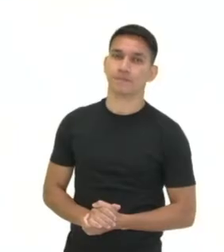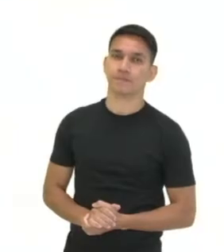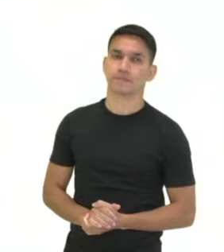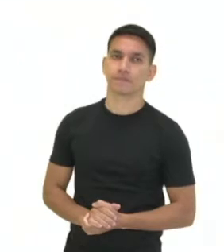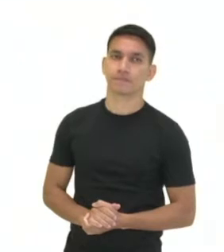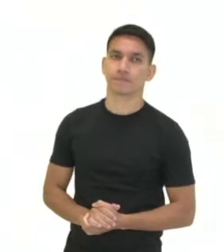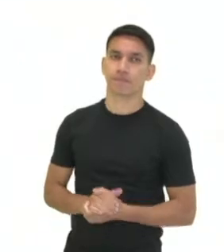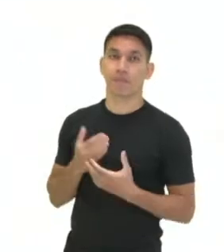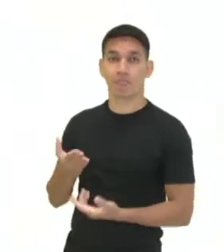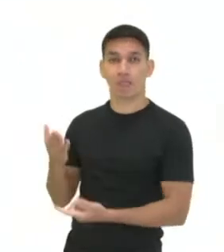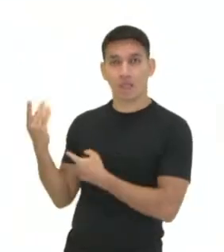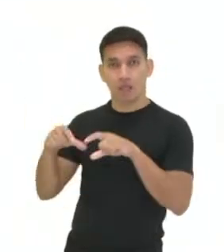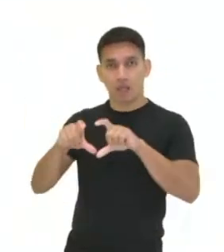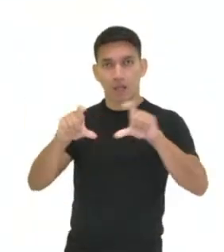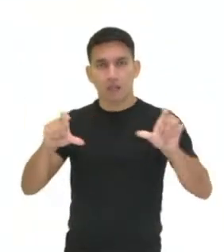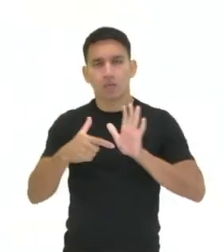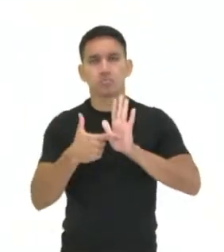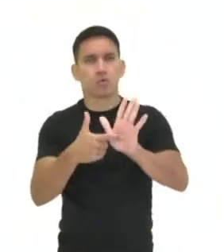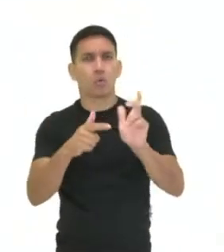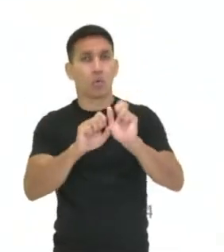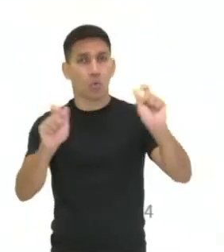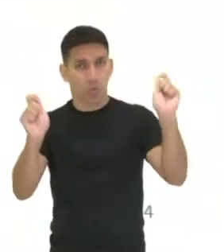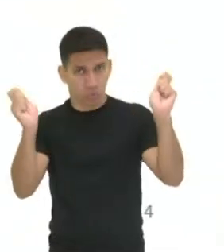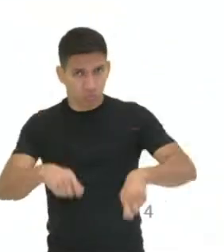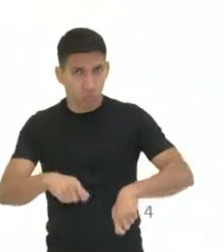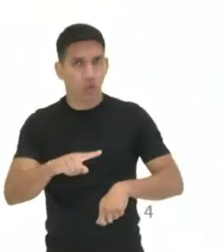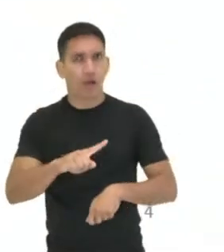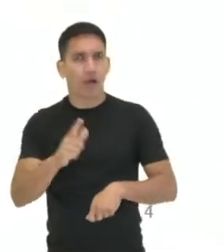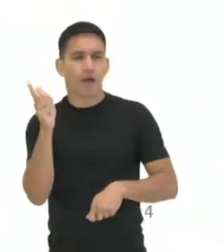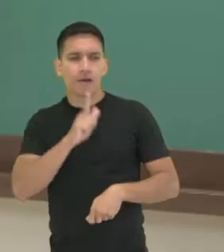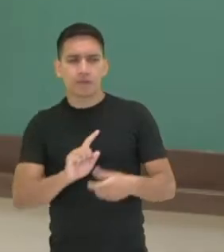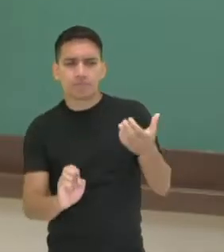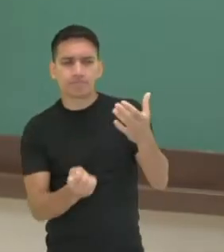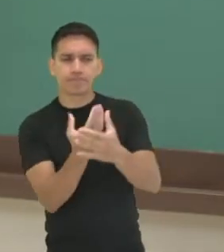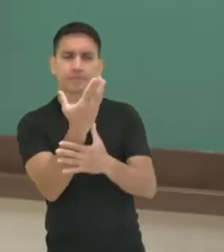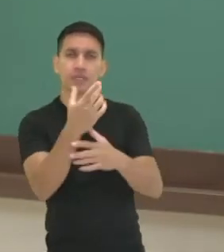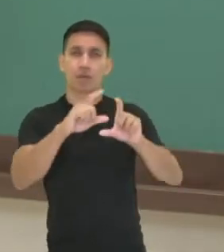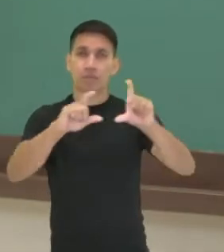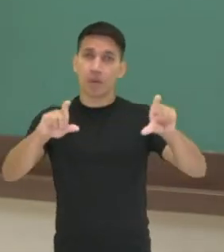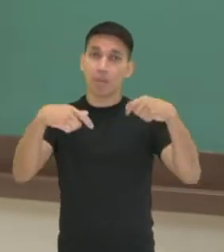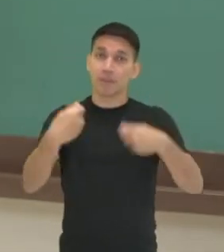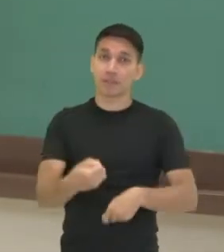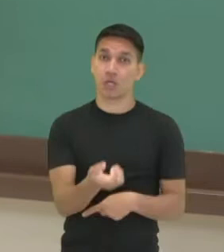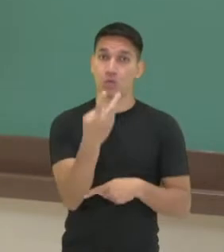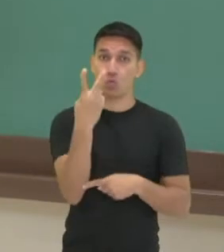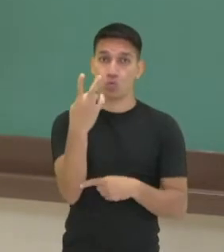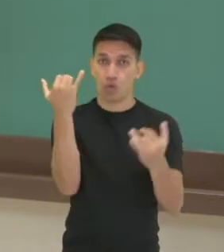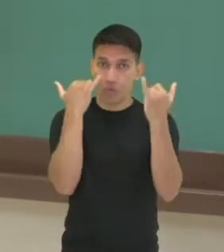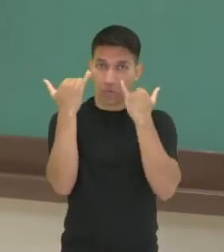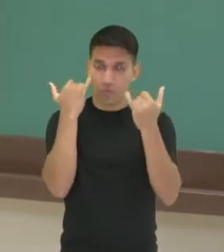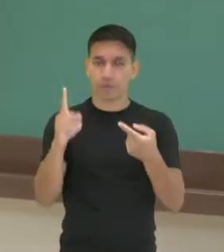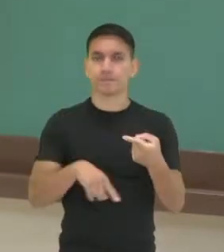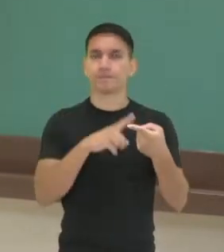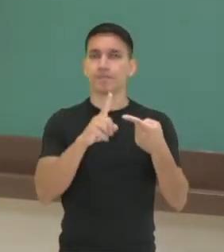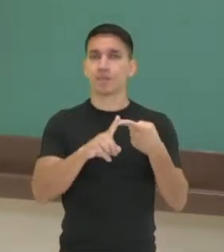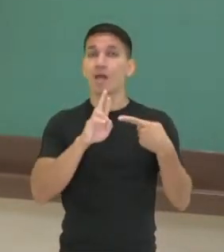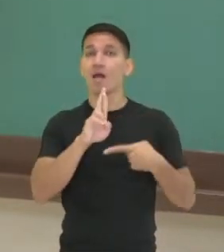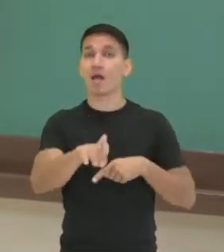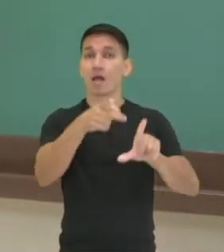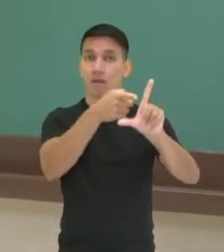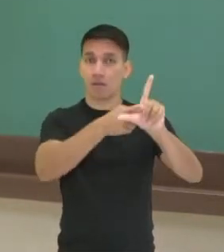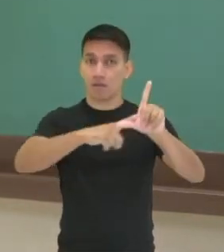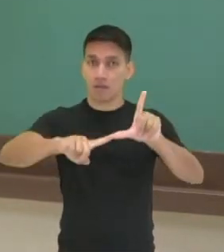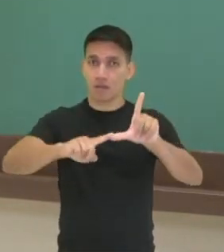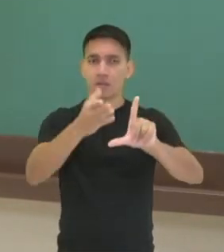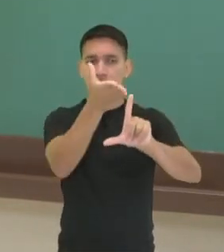menos x0. Para a gente poder montar essa equação, nós temos que ter dois dados. O coeficiente angular da reta, o